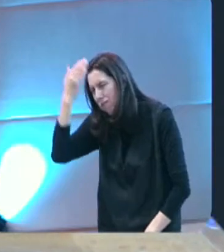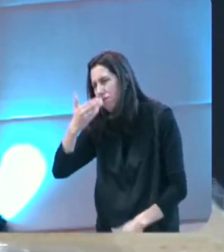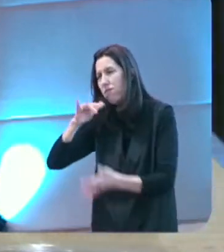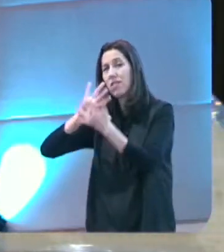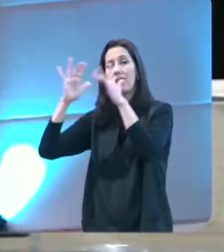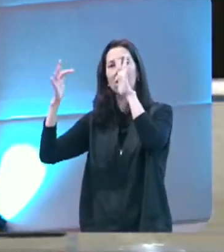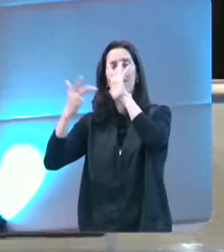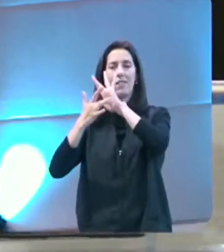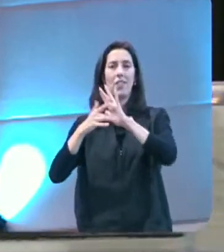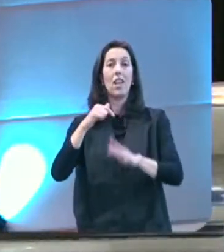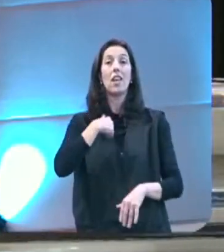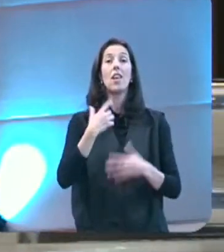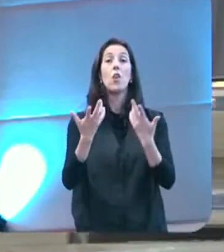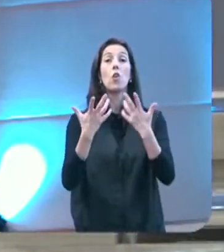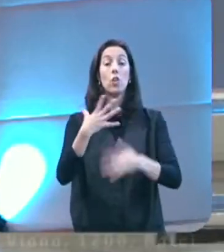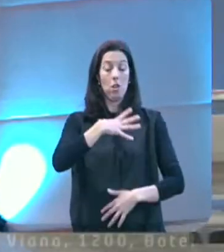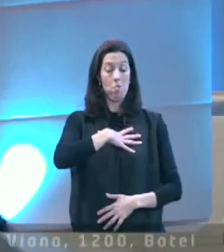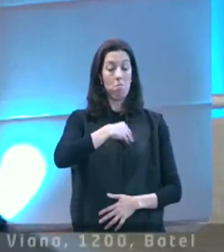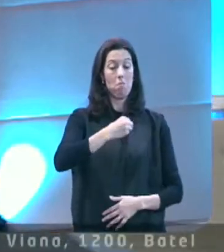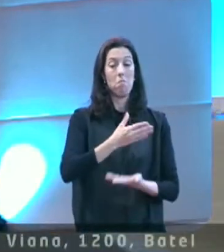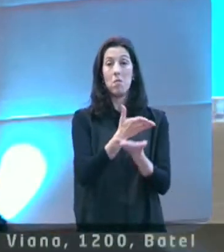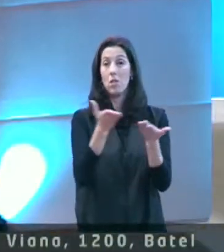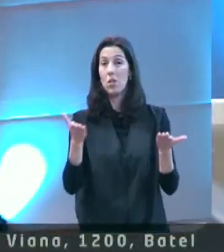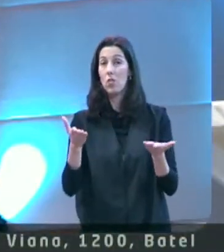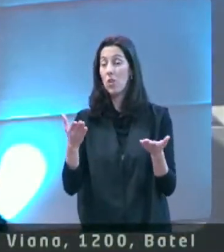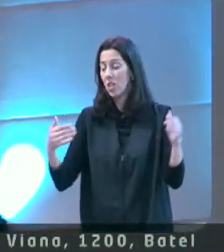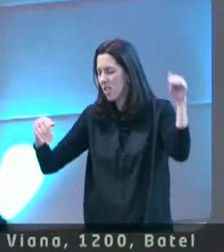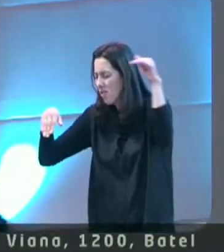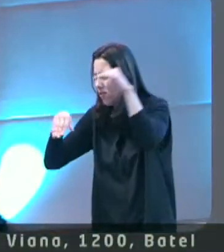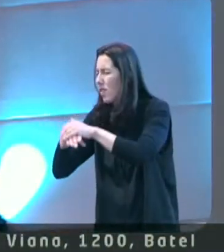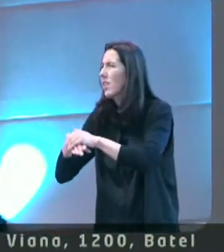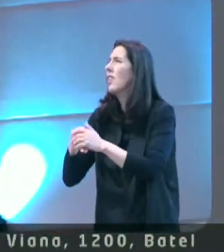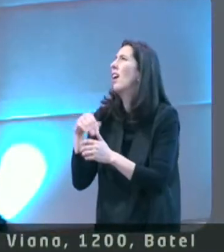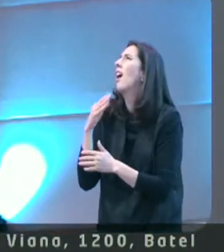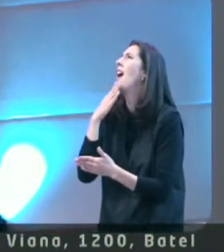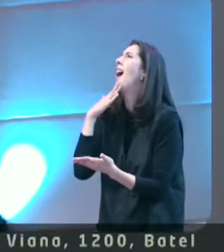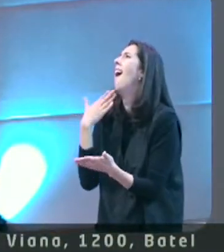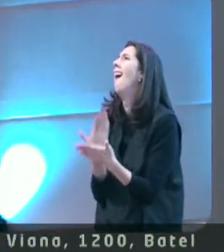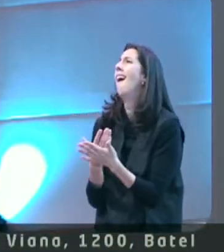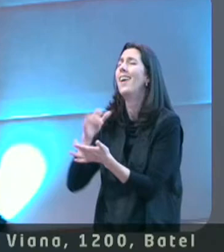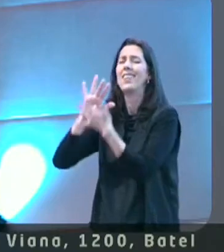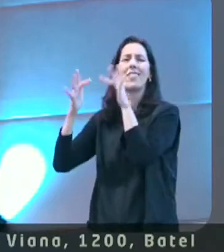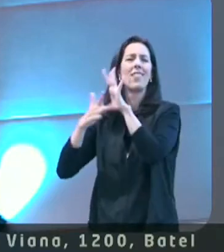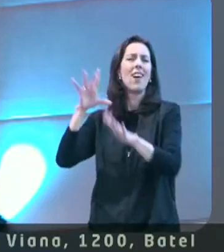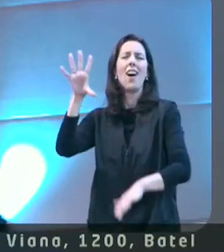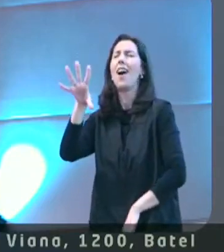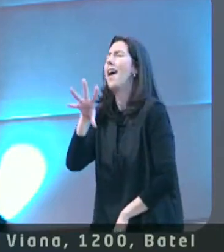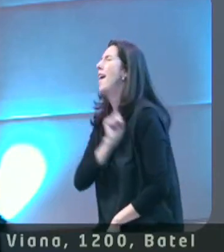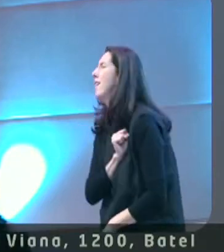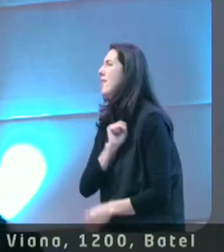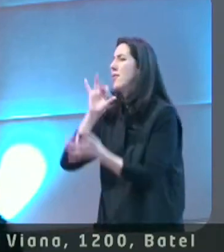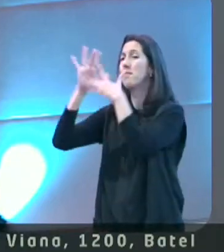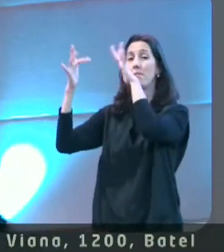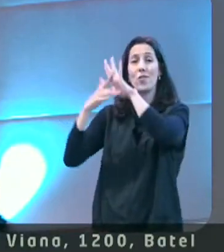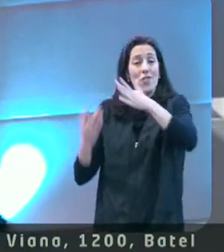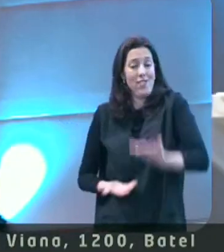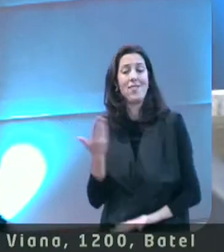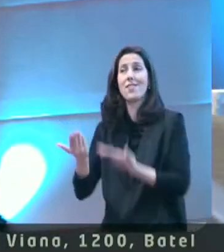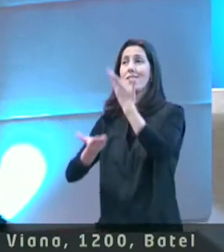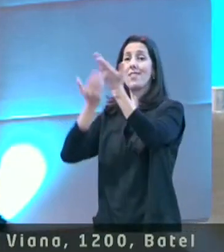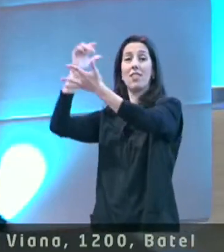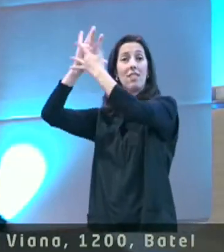meus filhos se rendam a Jesus, que admirem Jesus, que amem Jesus, que sirvam a